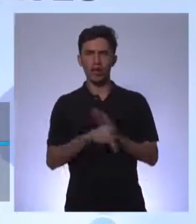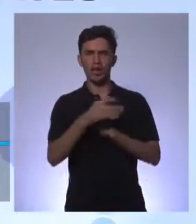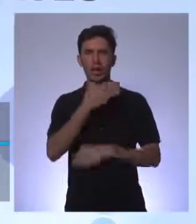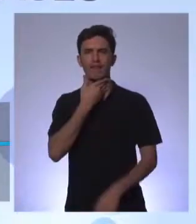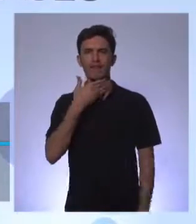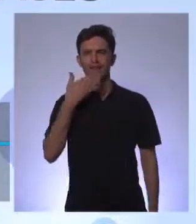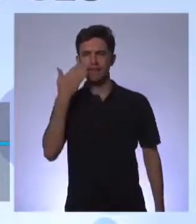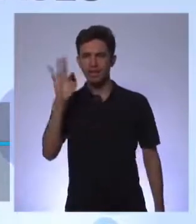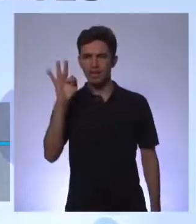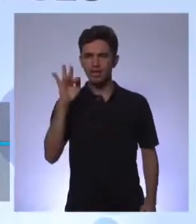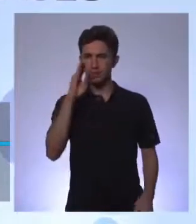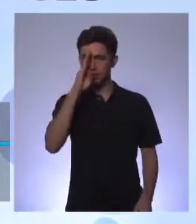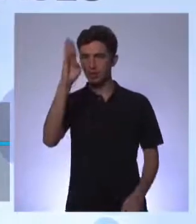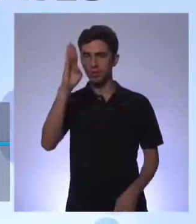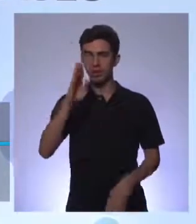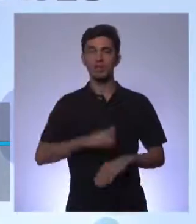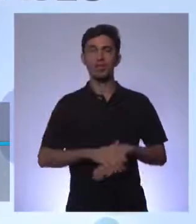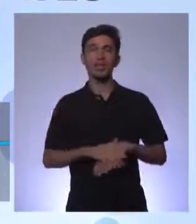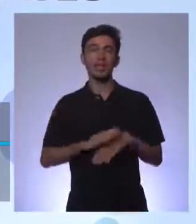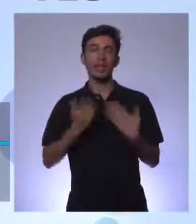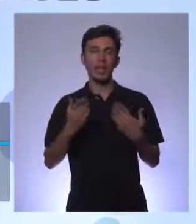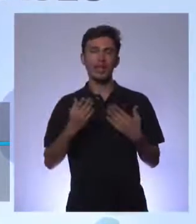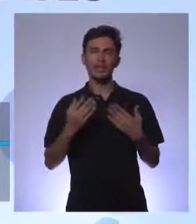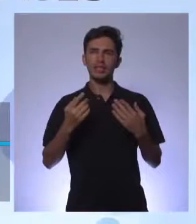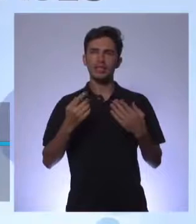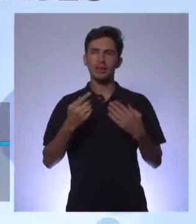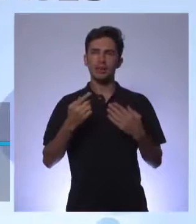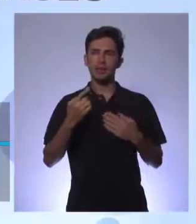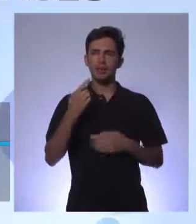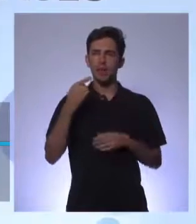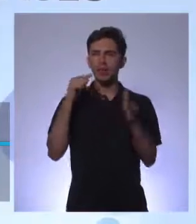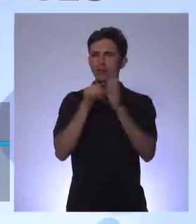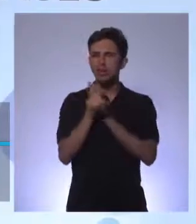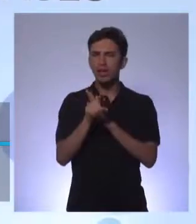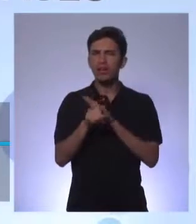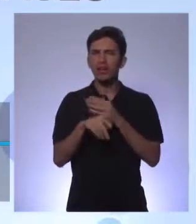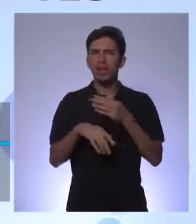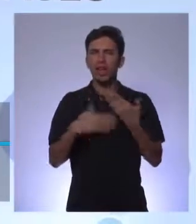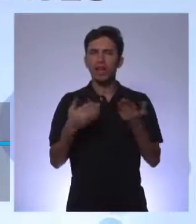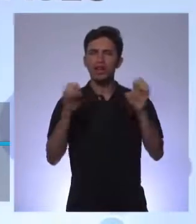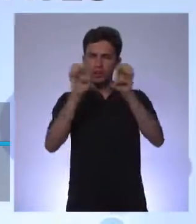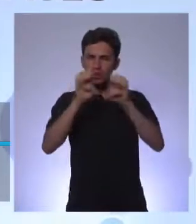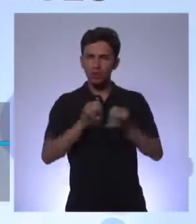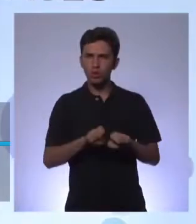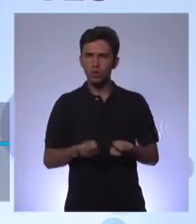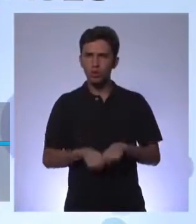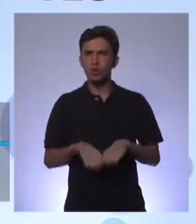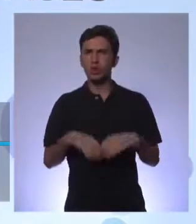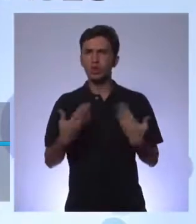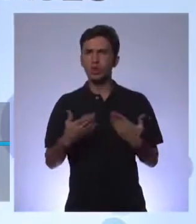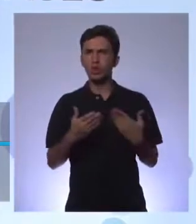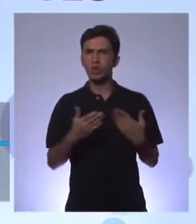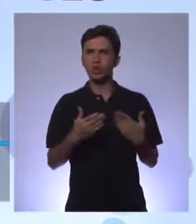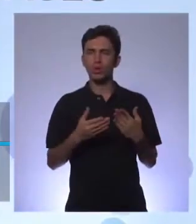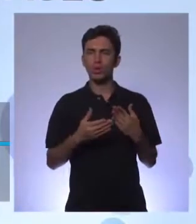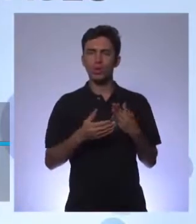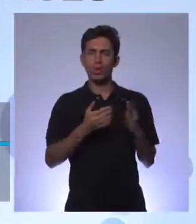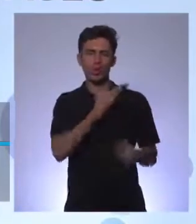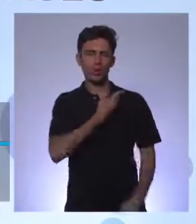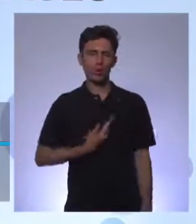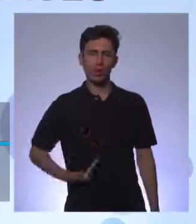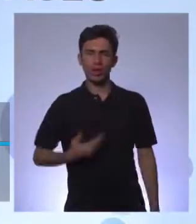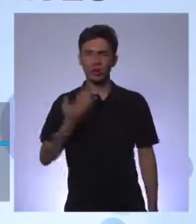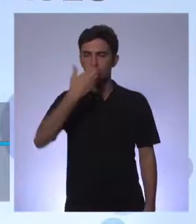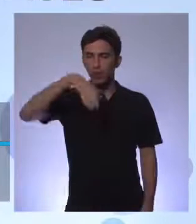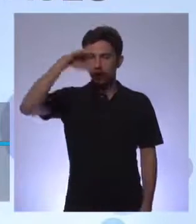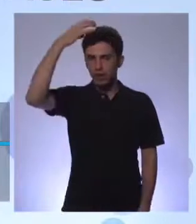França principalmente, e questionava-se a estrutura do regime monárquico, do